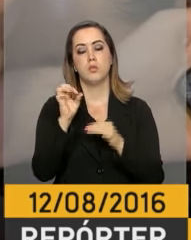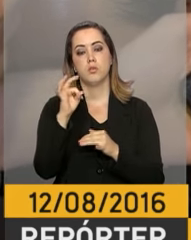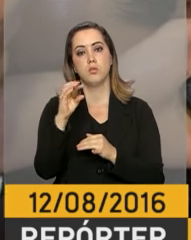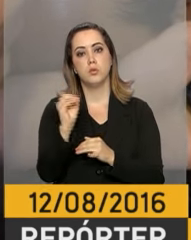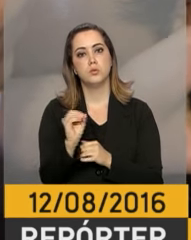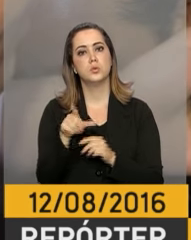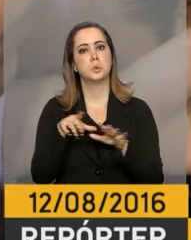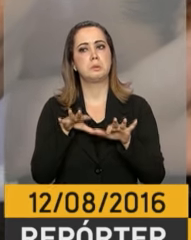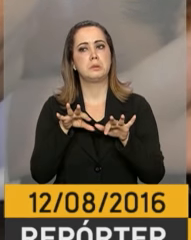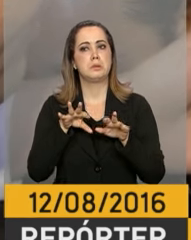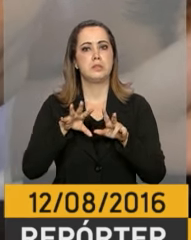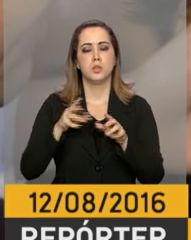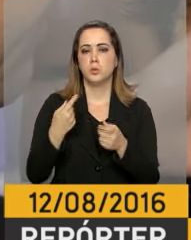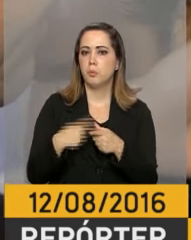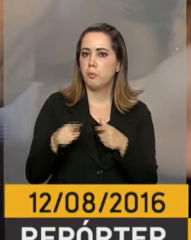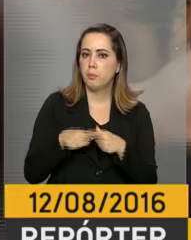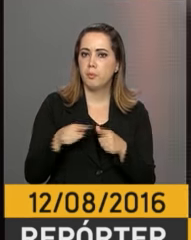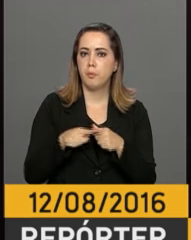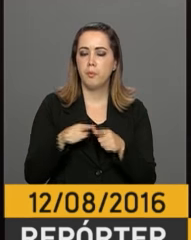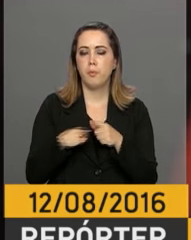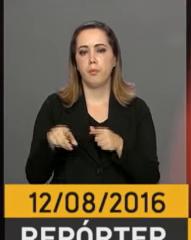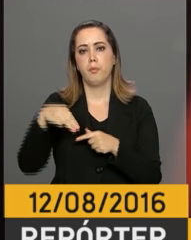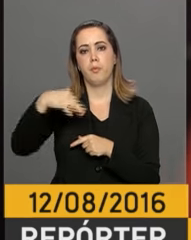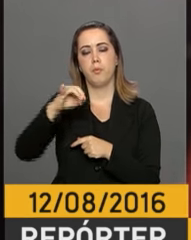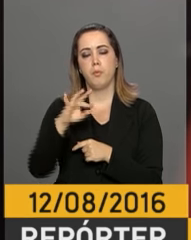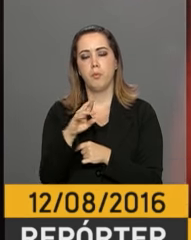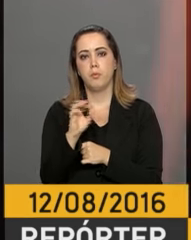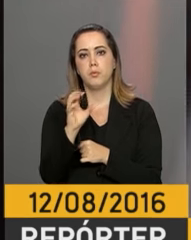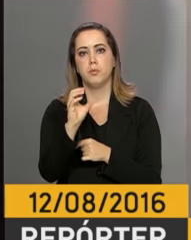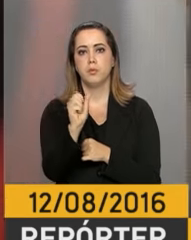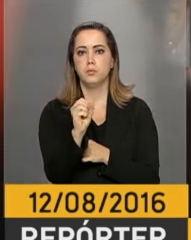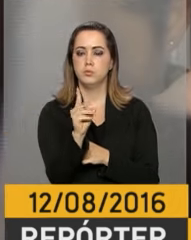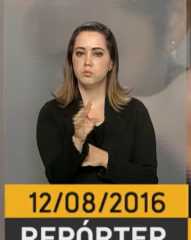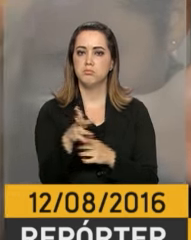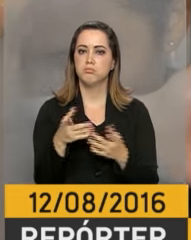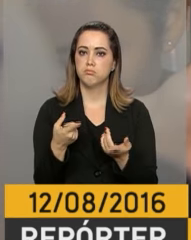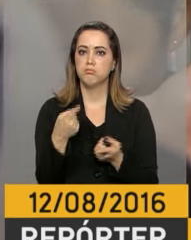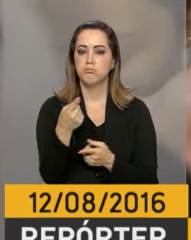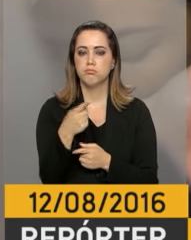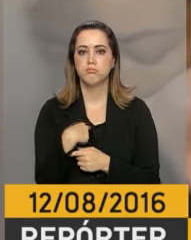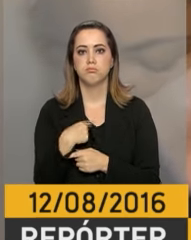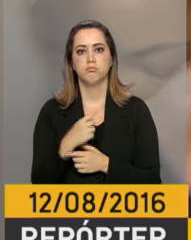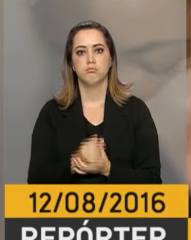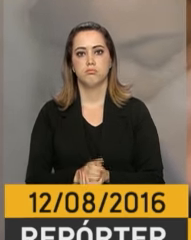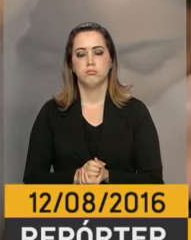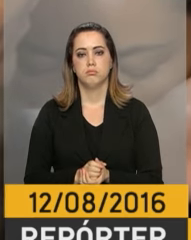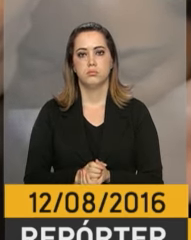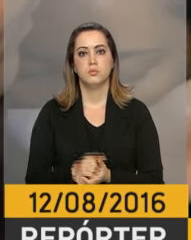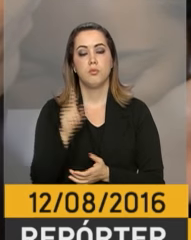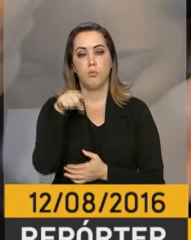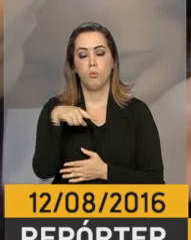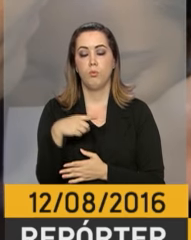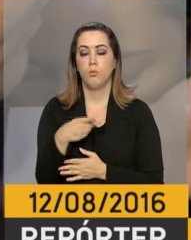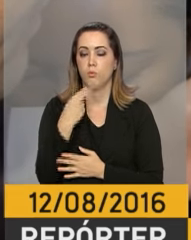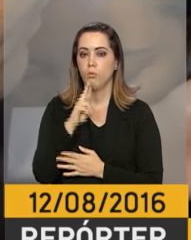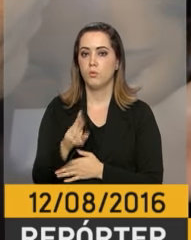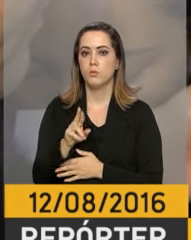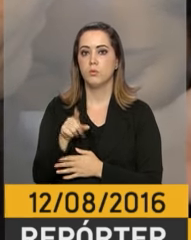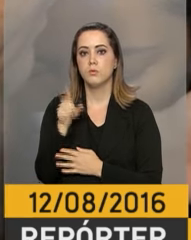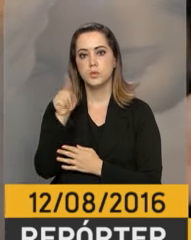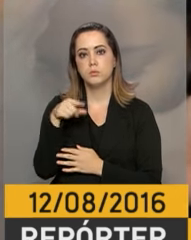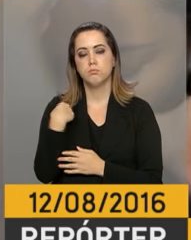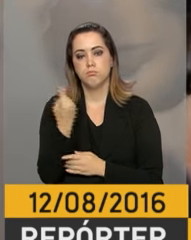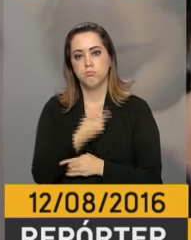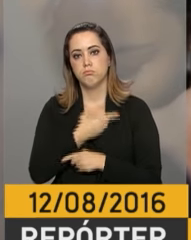evitar ruídos no mercado, como aconteceu com a renegociação das dívidas dos estados? Olha, certamente vamos